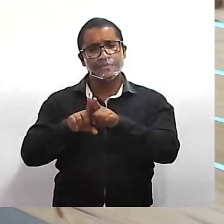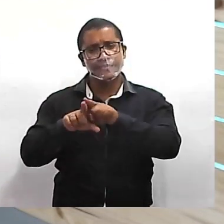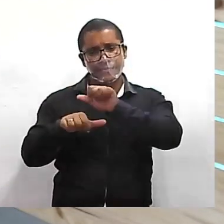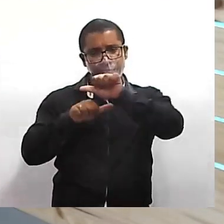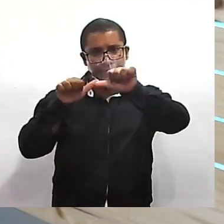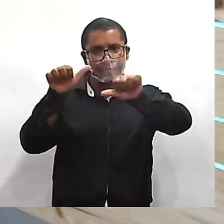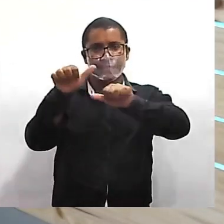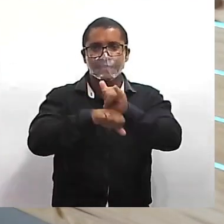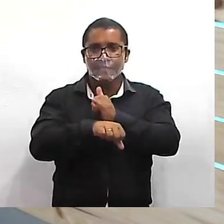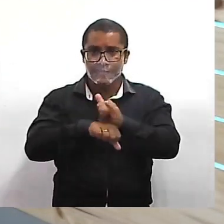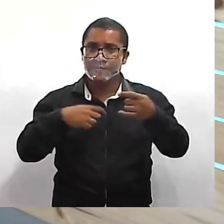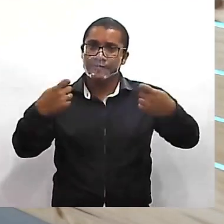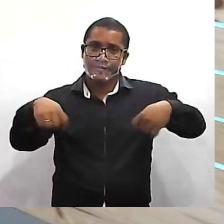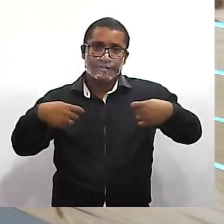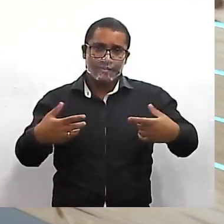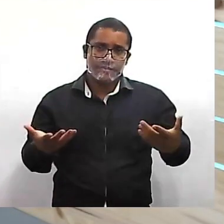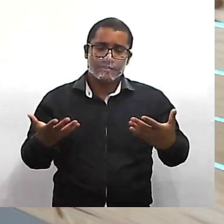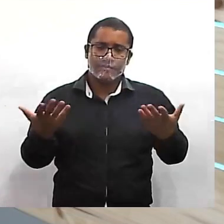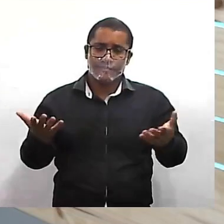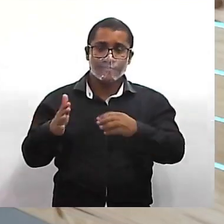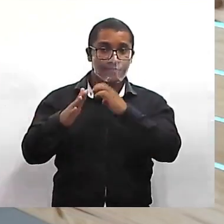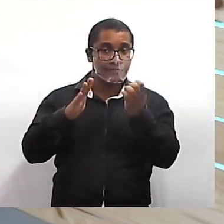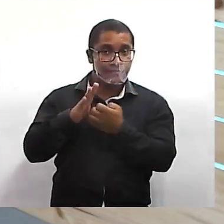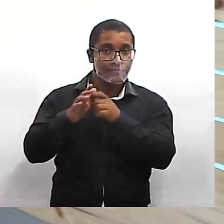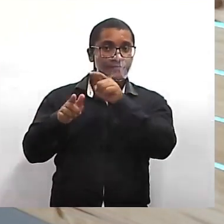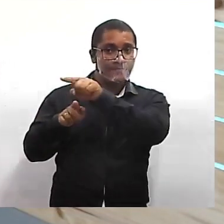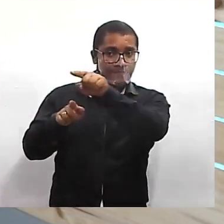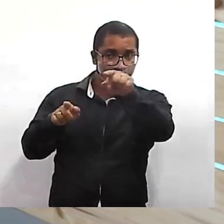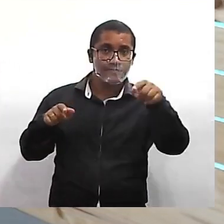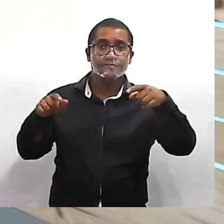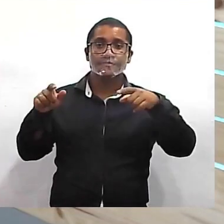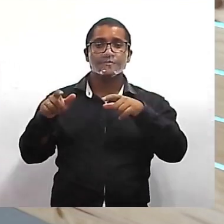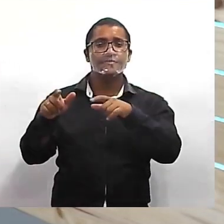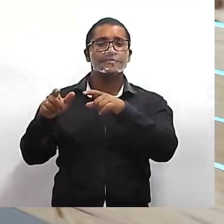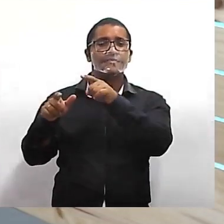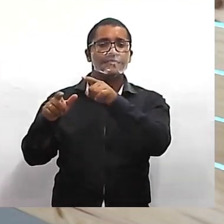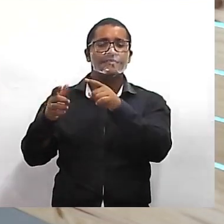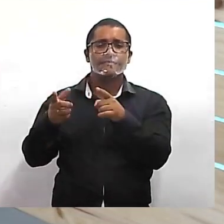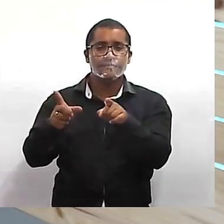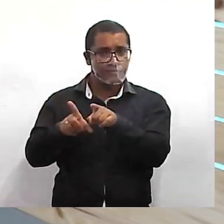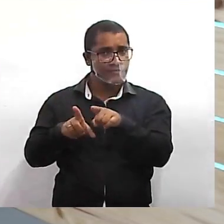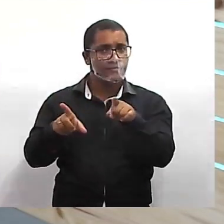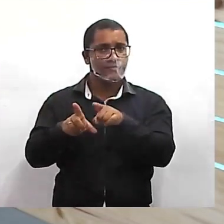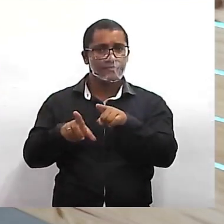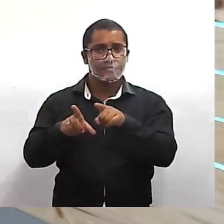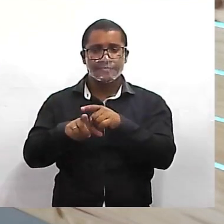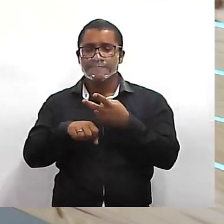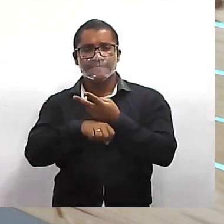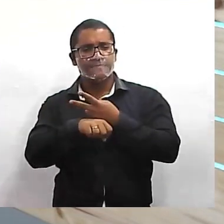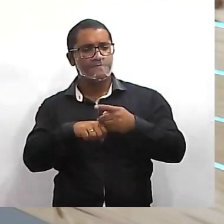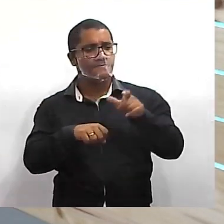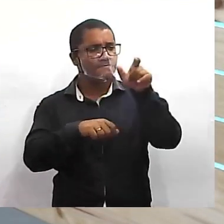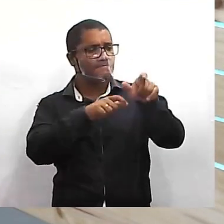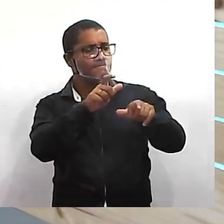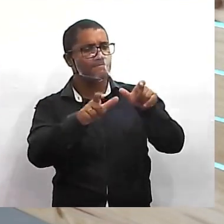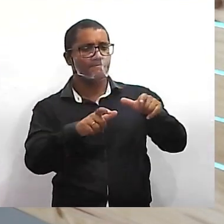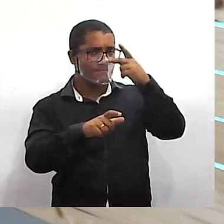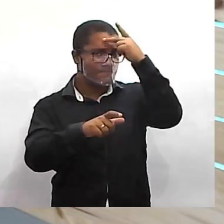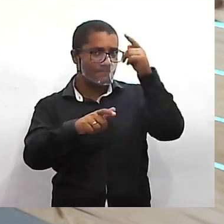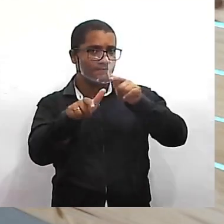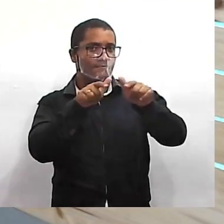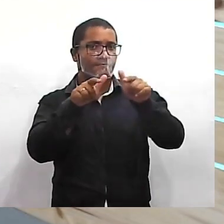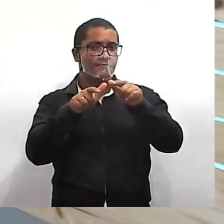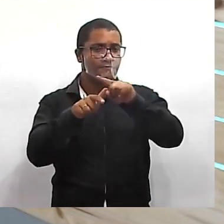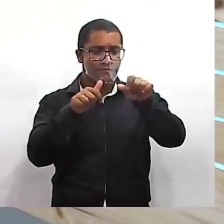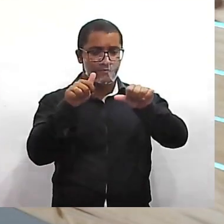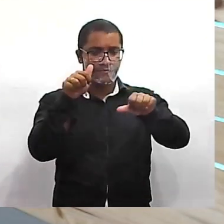se adaptar. Essas empresas, essas organizações, elas também estão procurando profissionais que estão buscando